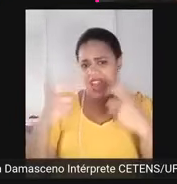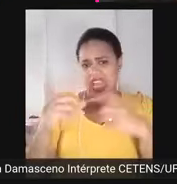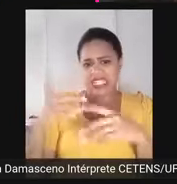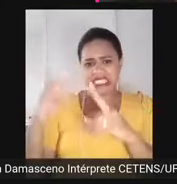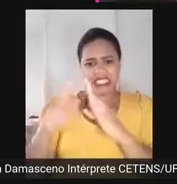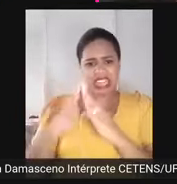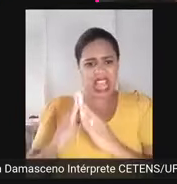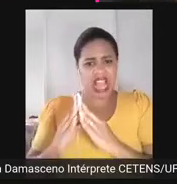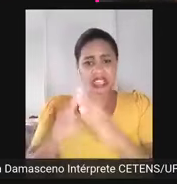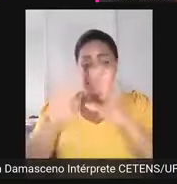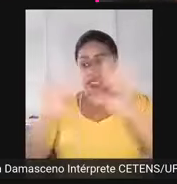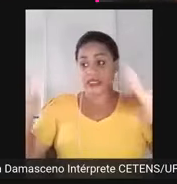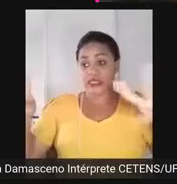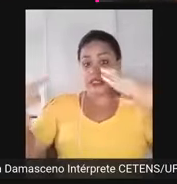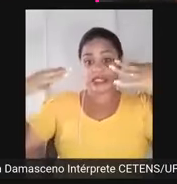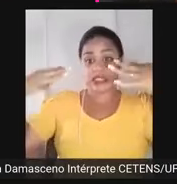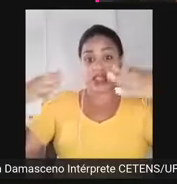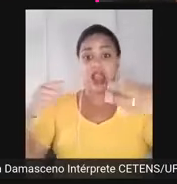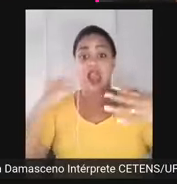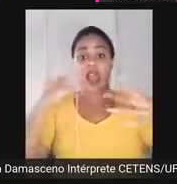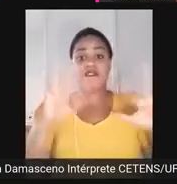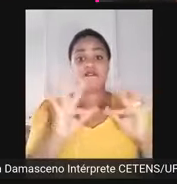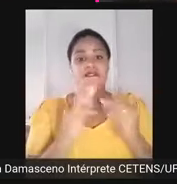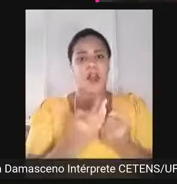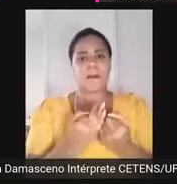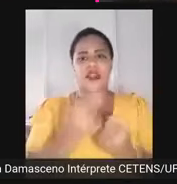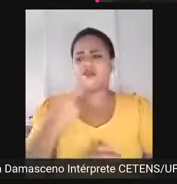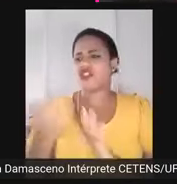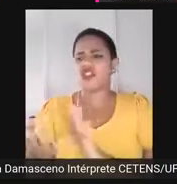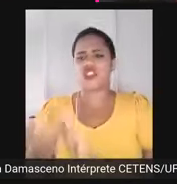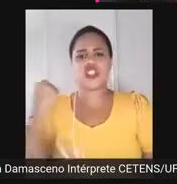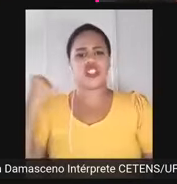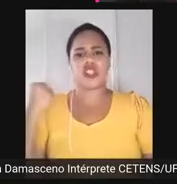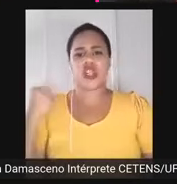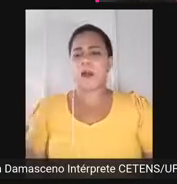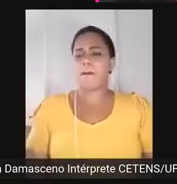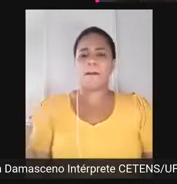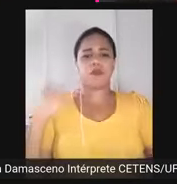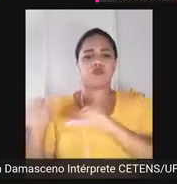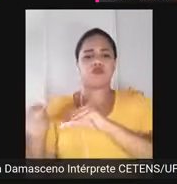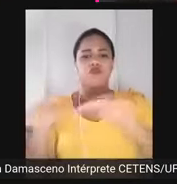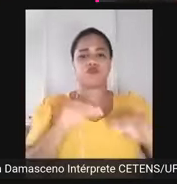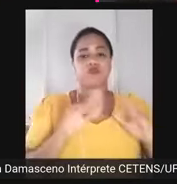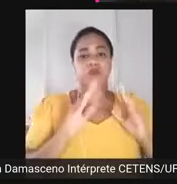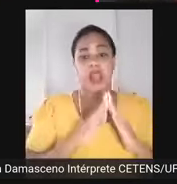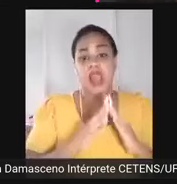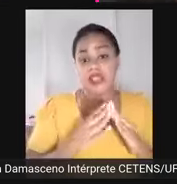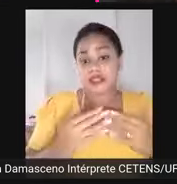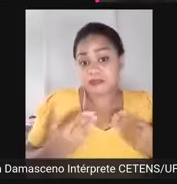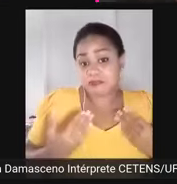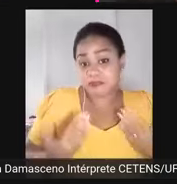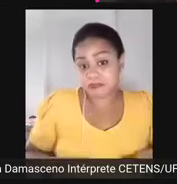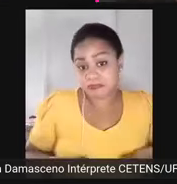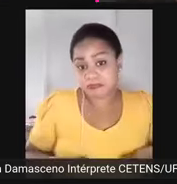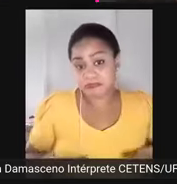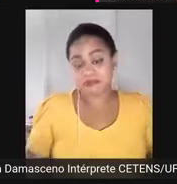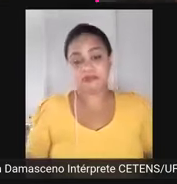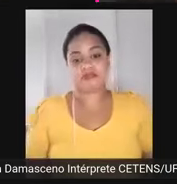explícita, que aí a família dela resolve tirar ela da casa do marido para não estar mais com ele. E aí, numa situação como